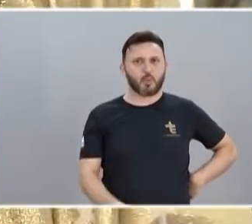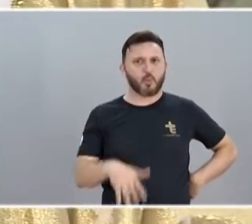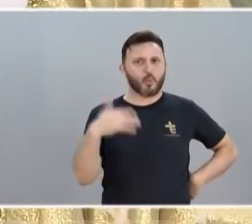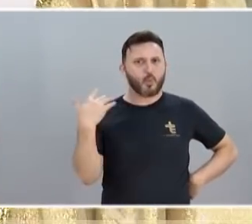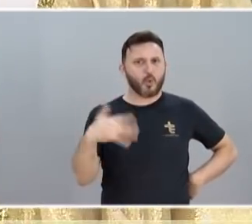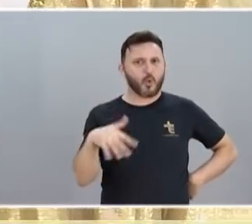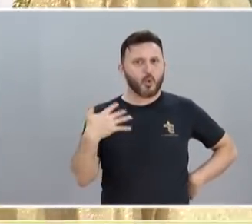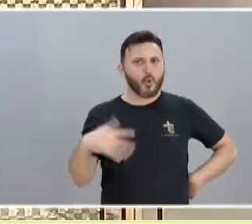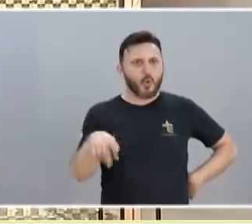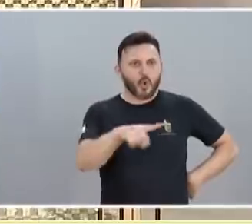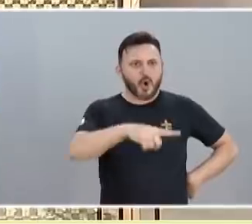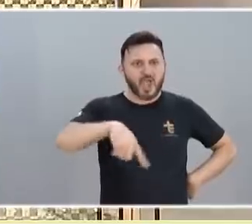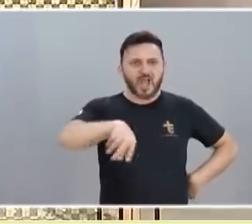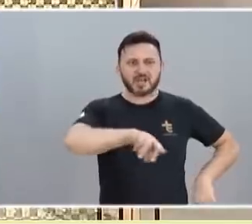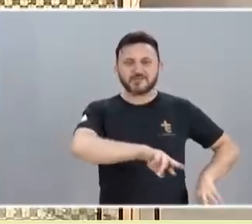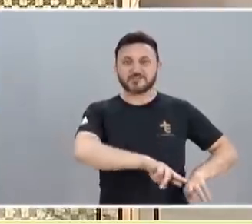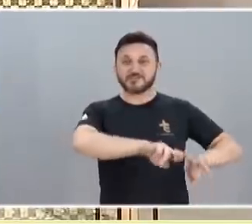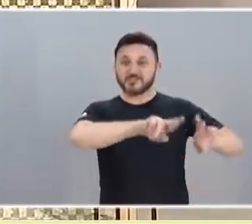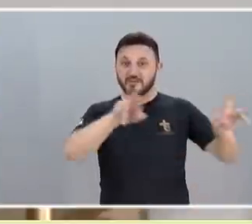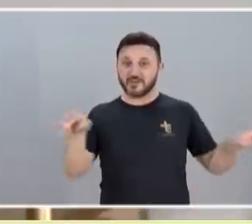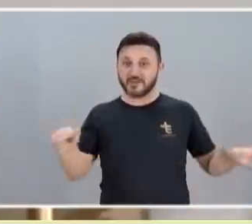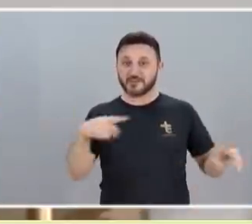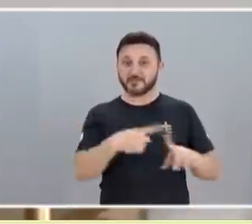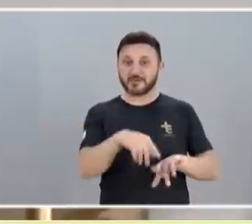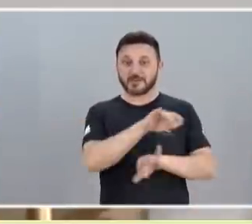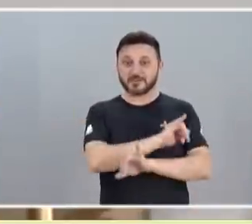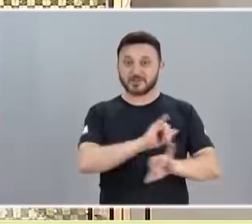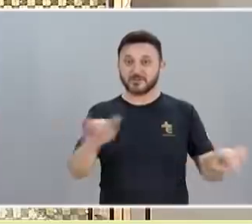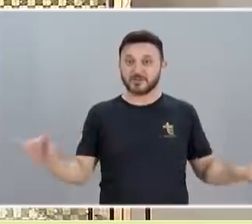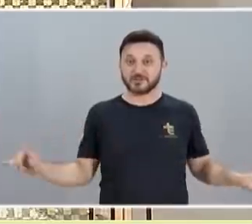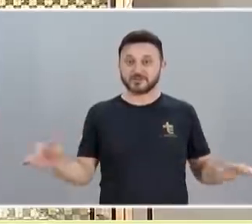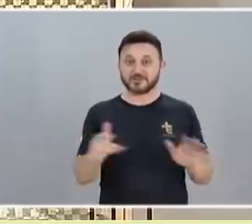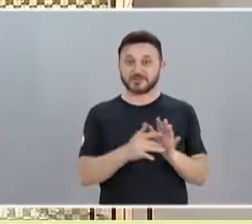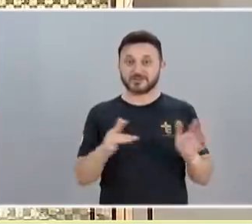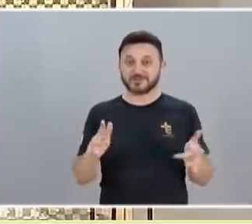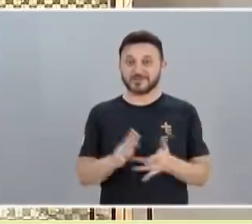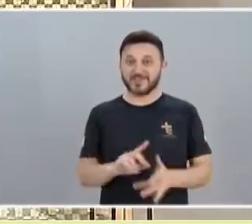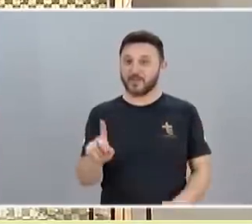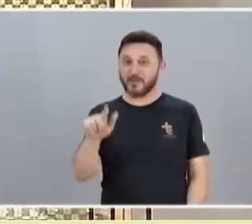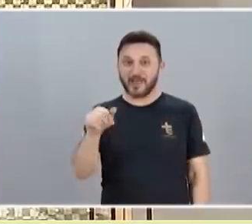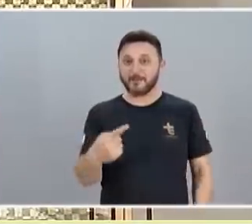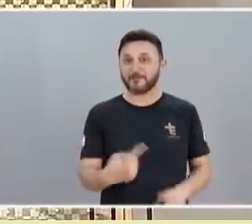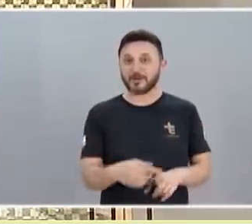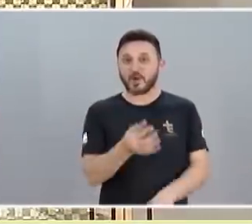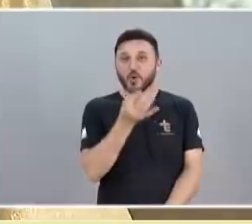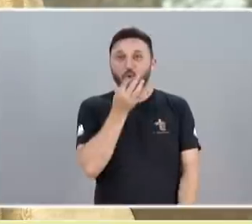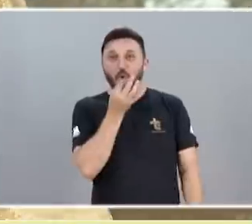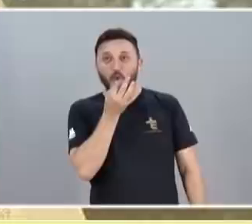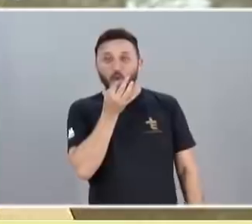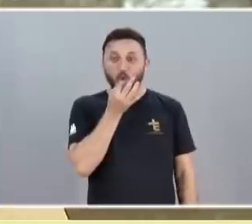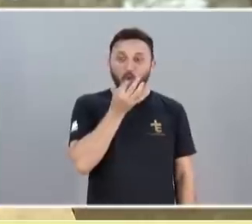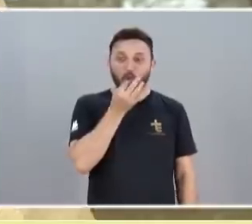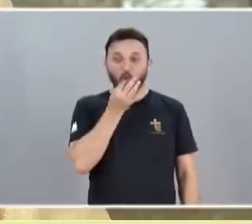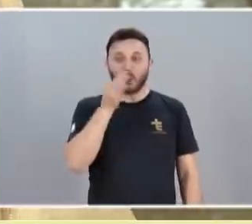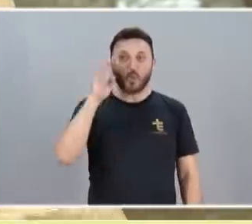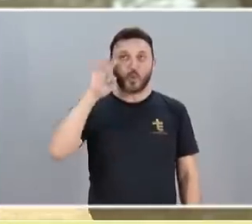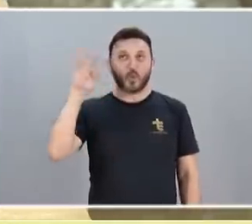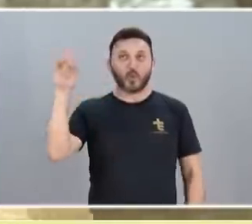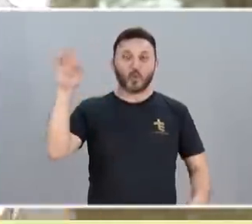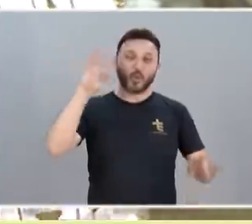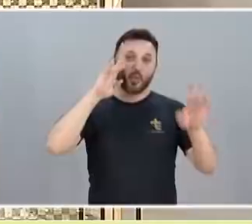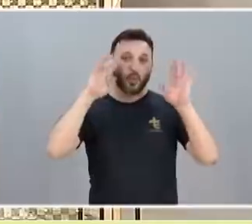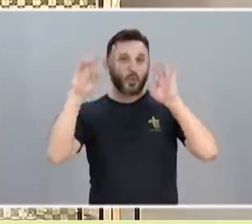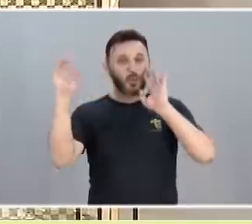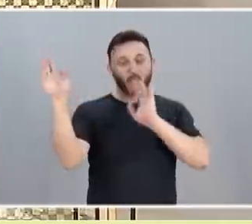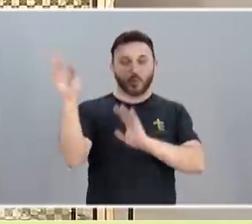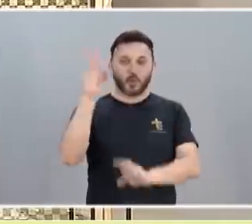esse pessoal é diferente, e não é porque fumou baseado, é diferente porque